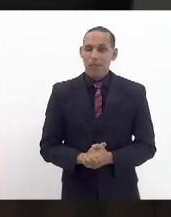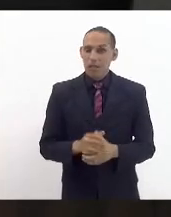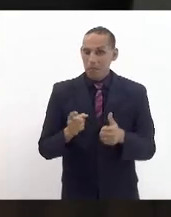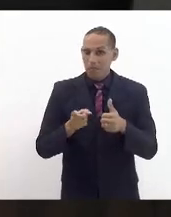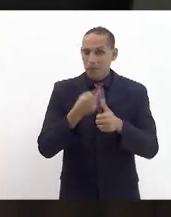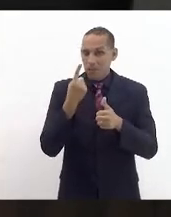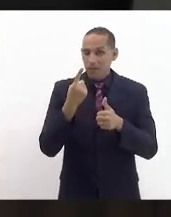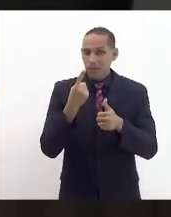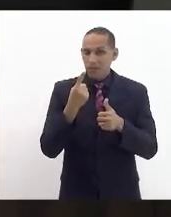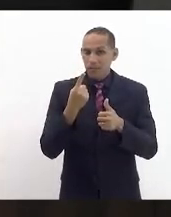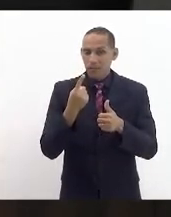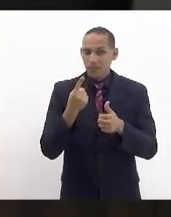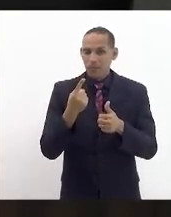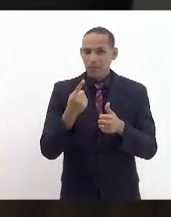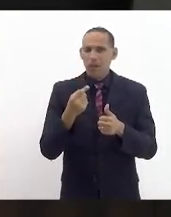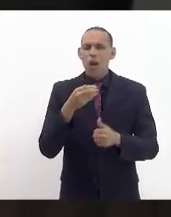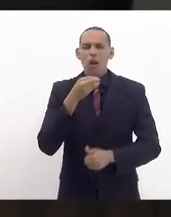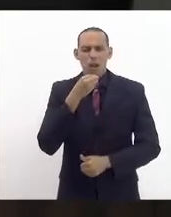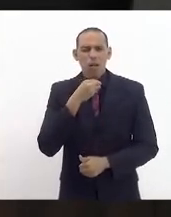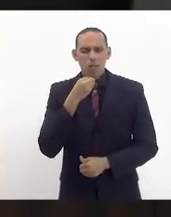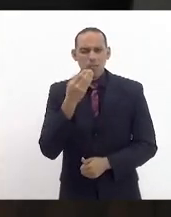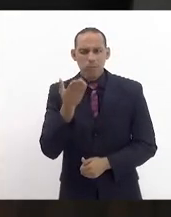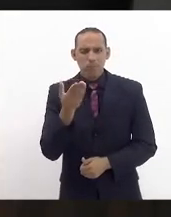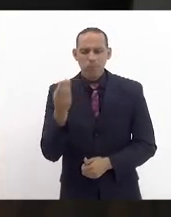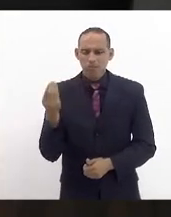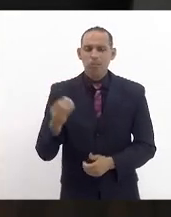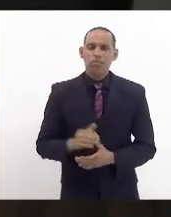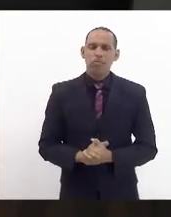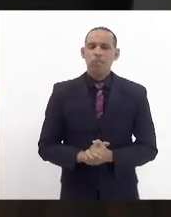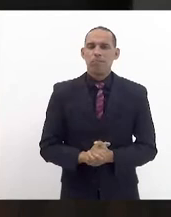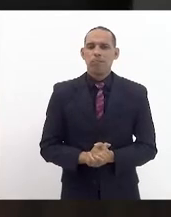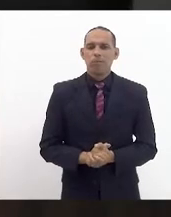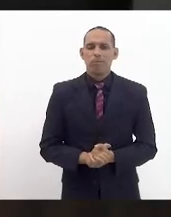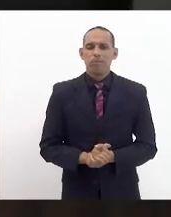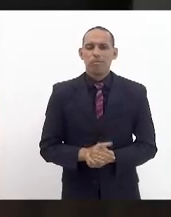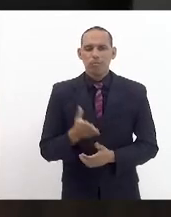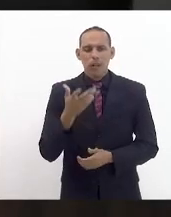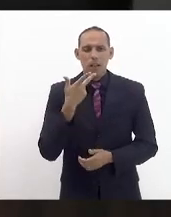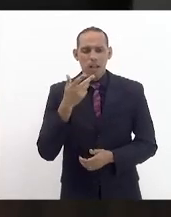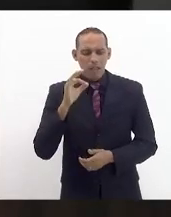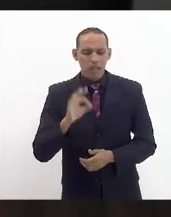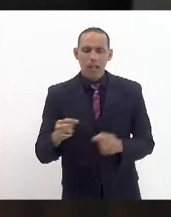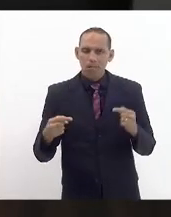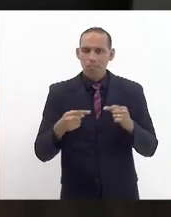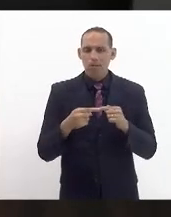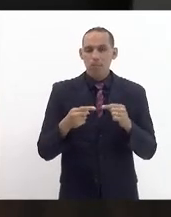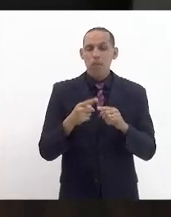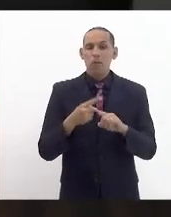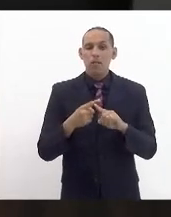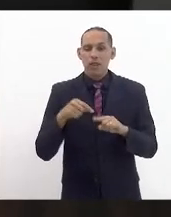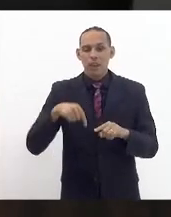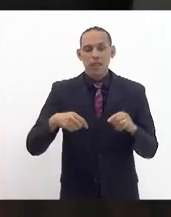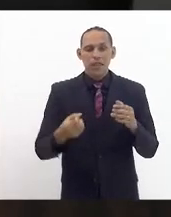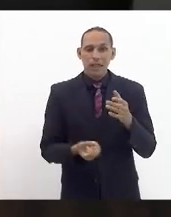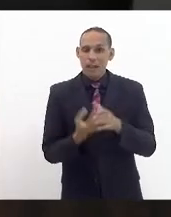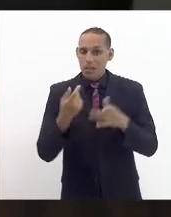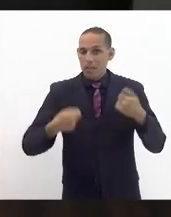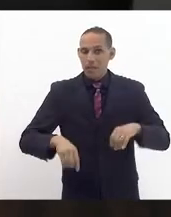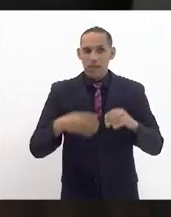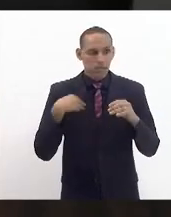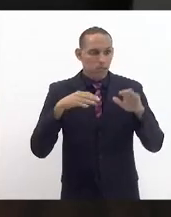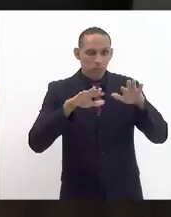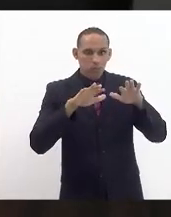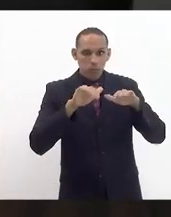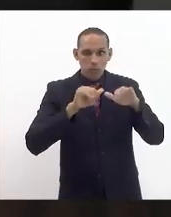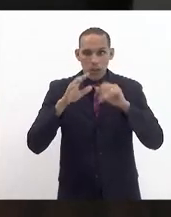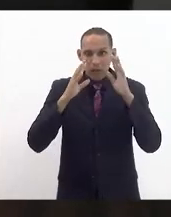Primeiro, dizer que é muito oportuno essa colocação de Vossa Excelência, porque a gente precisa criar aqui, eu quero chamar a atenção